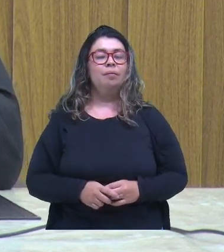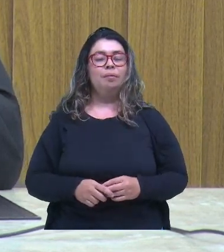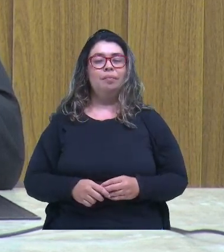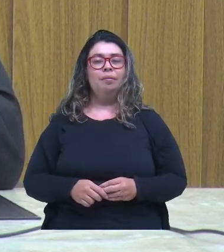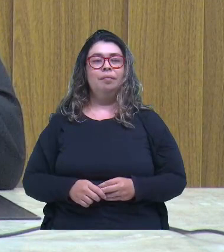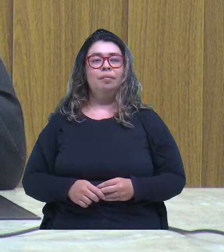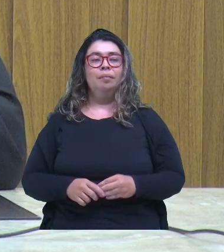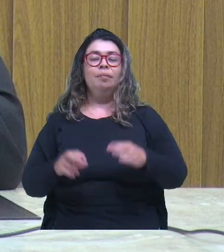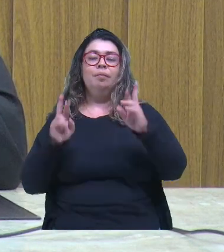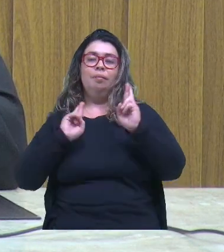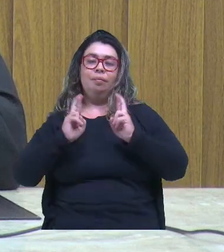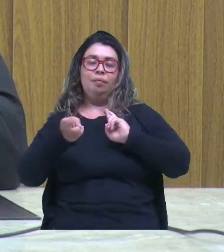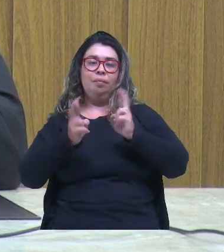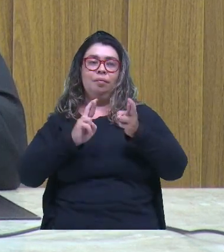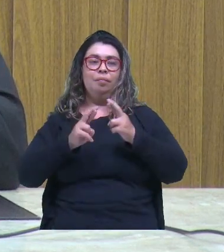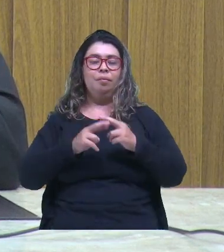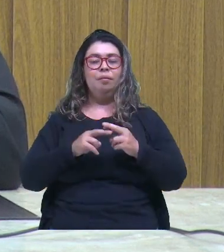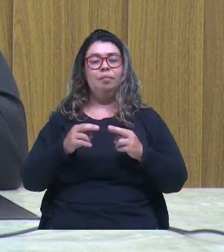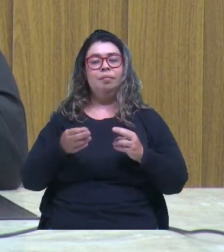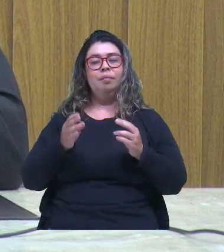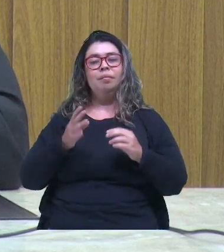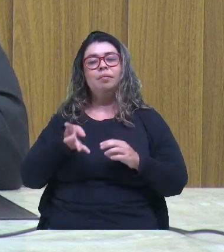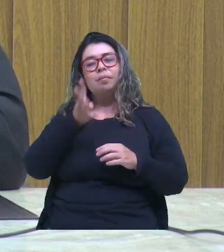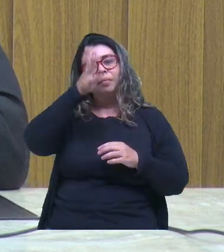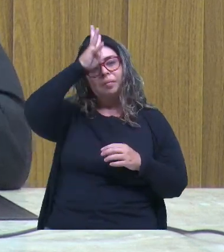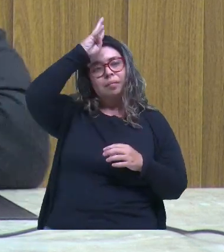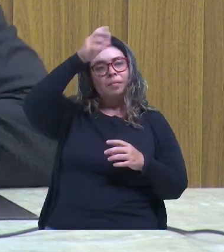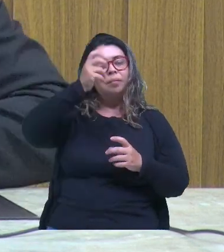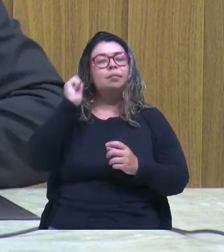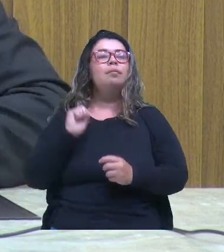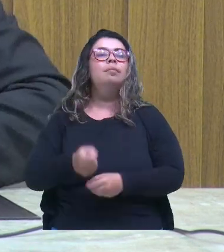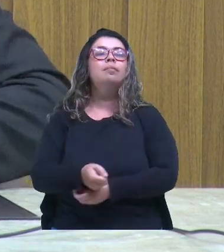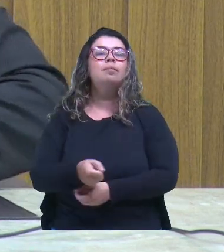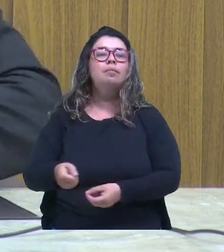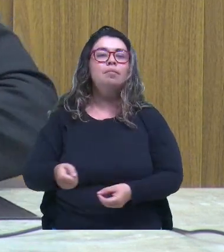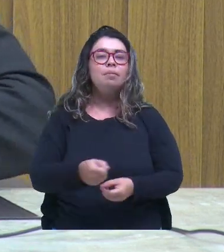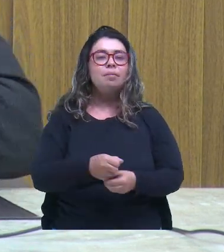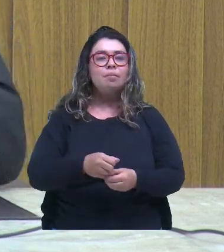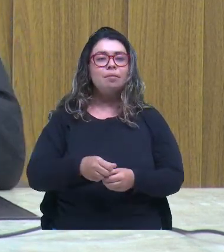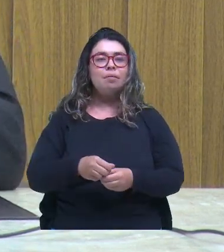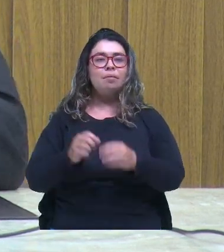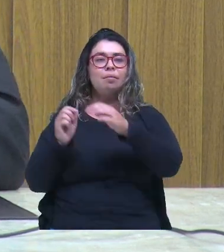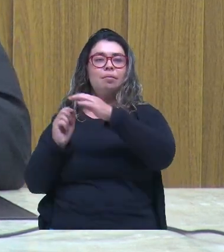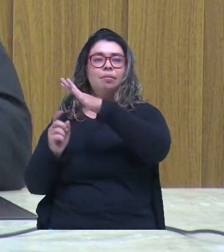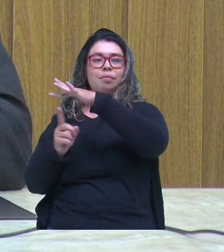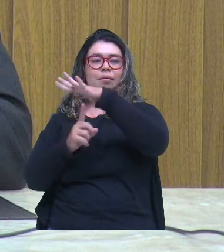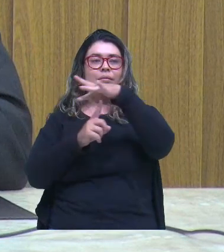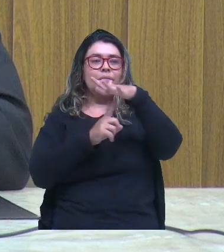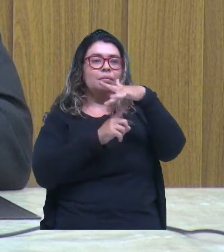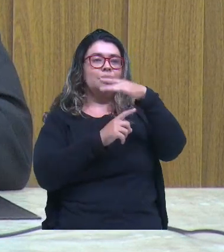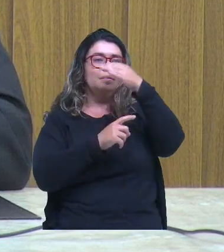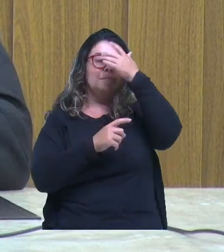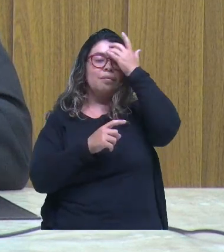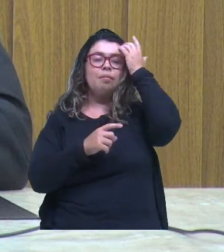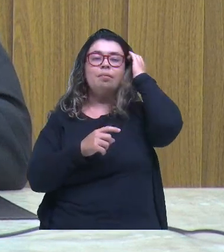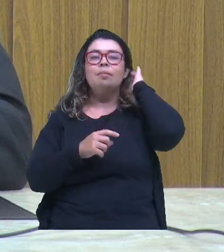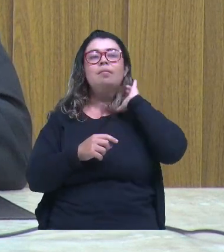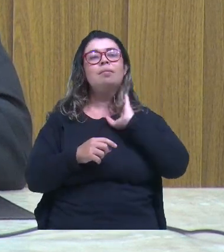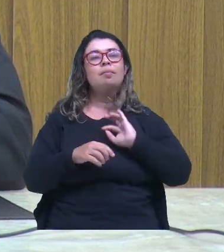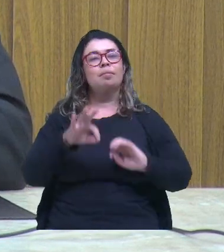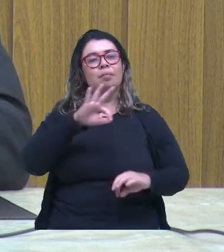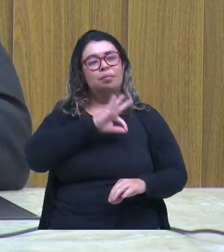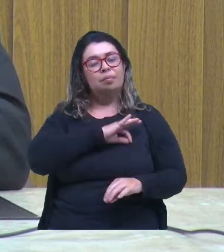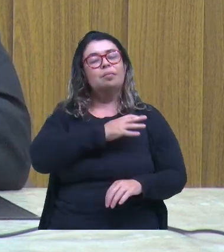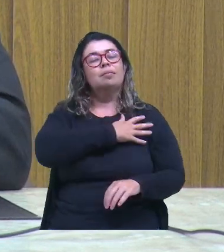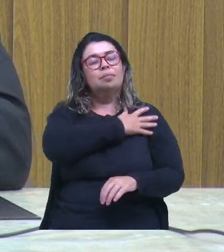policiamento rodoviário, do corpo de bombeiros, da polícia ambiental, abnegados e vocacionados policiais